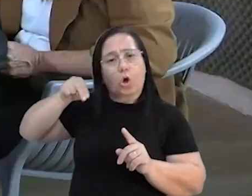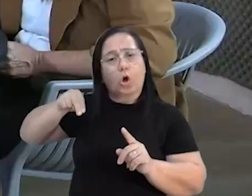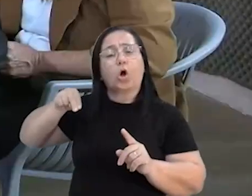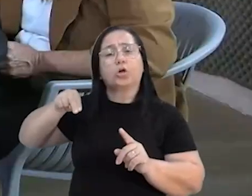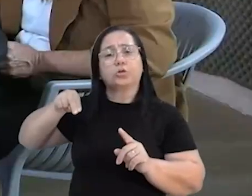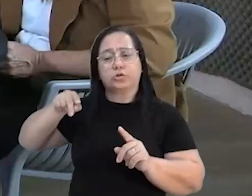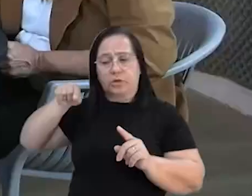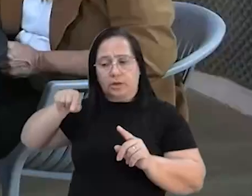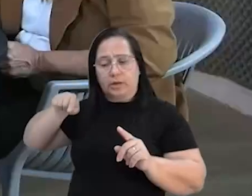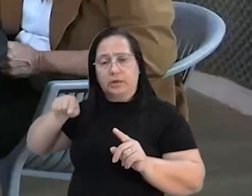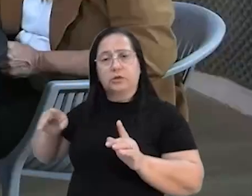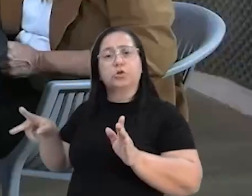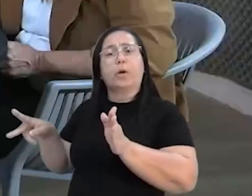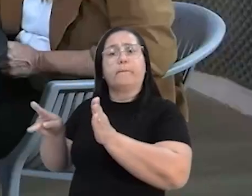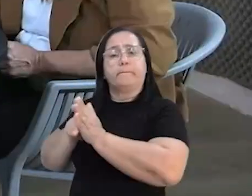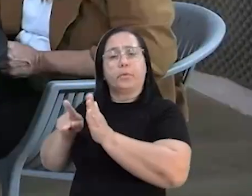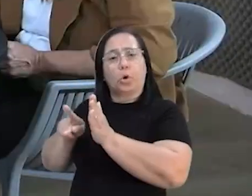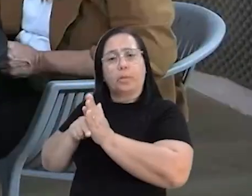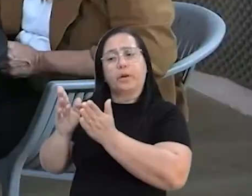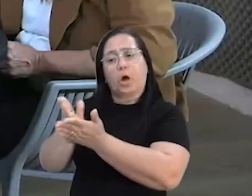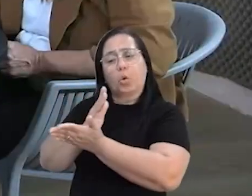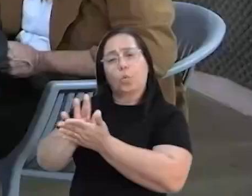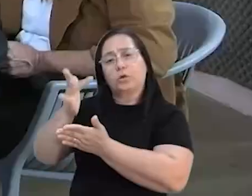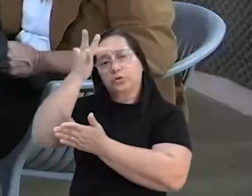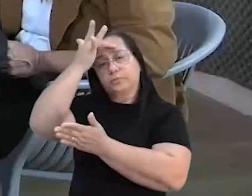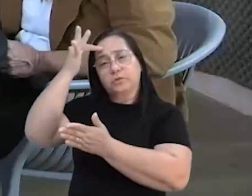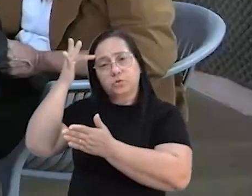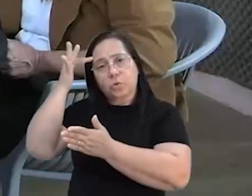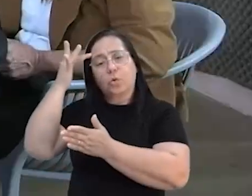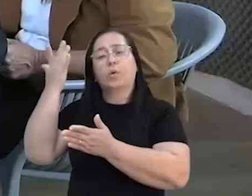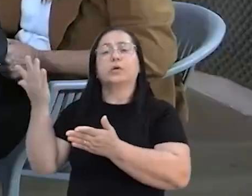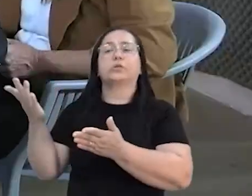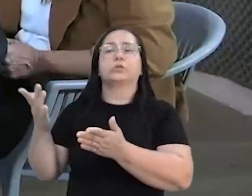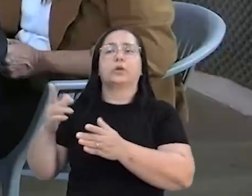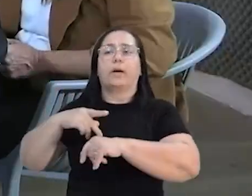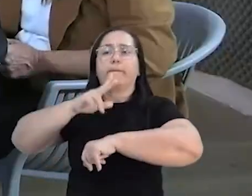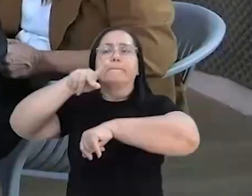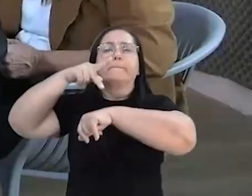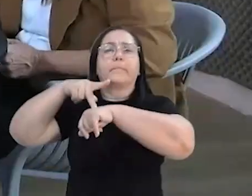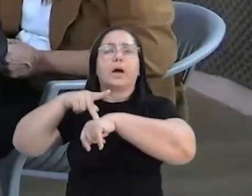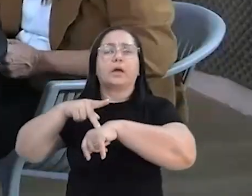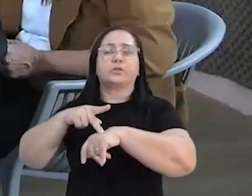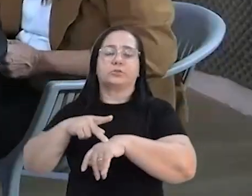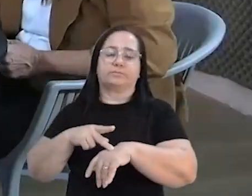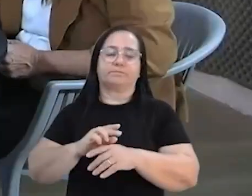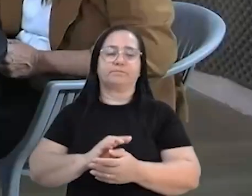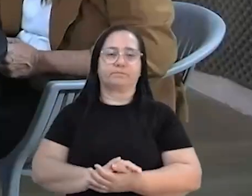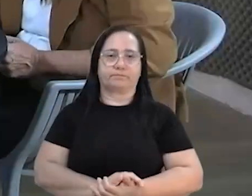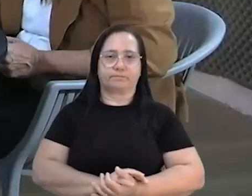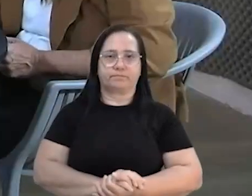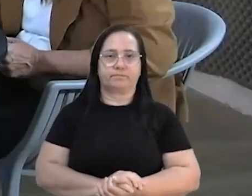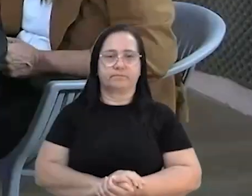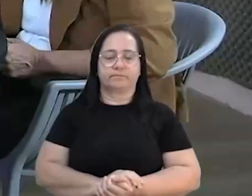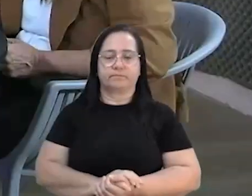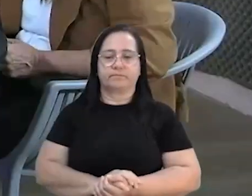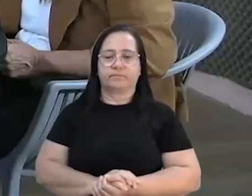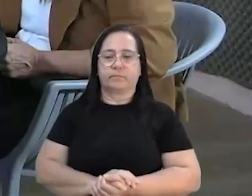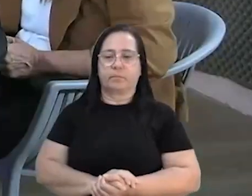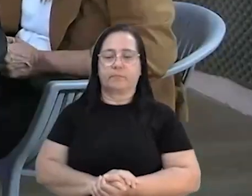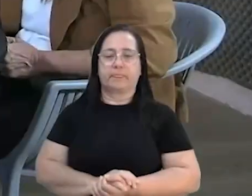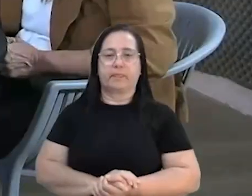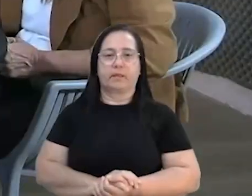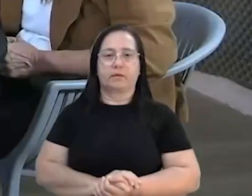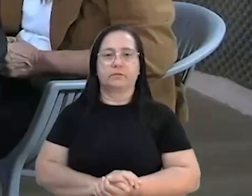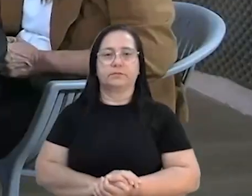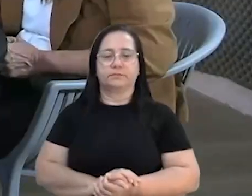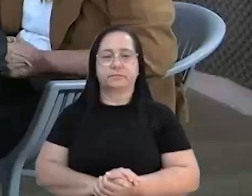tido para algumas pessoas, o resto do país, eu não queria dar nomes, mas enfim. E pra gente mesmo,